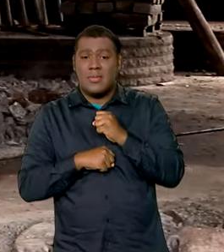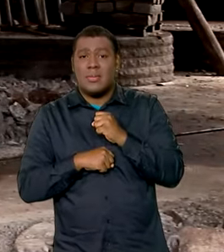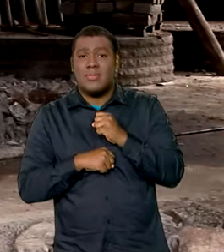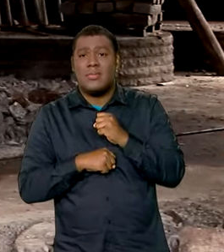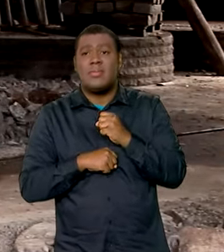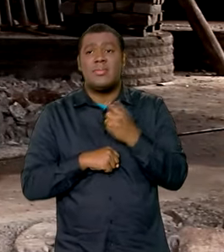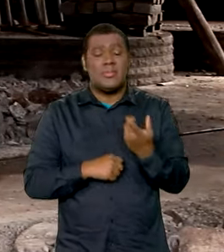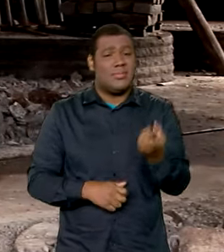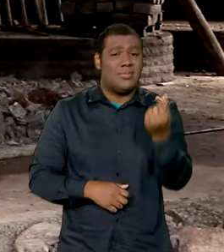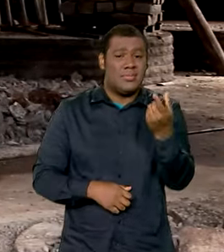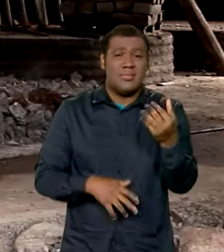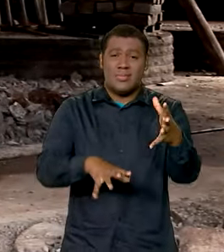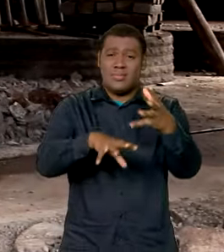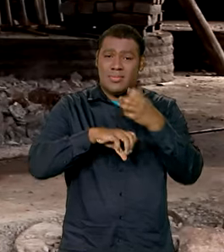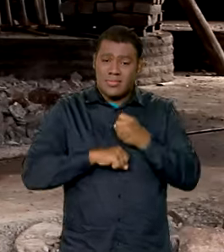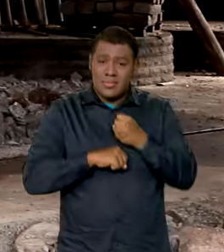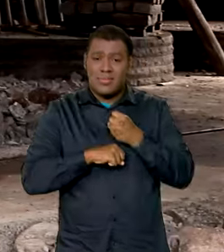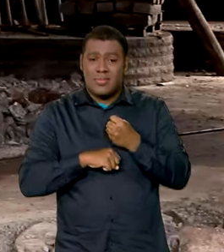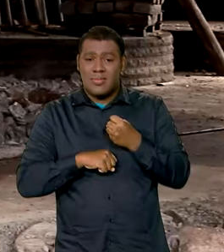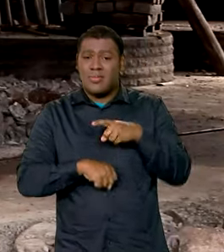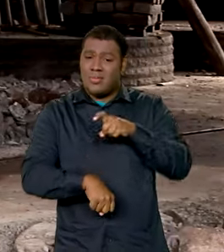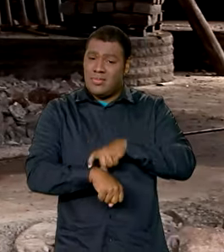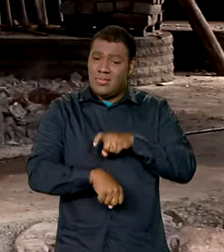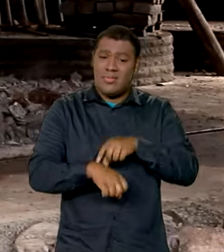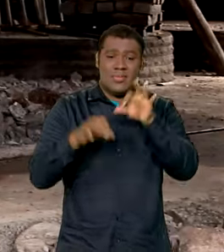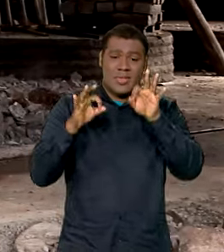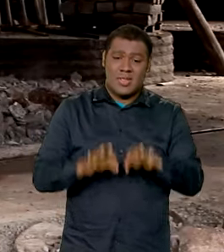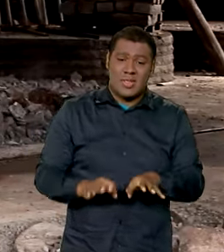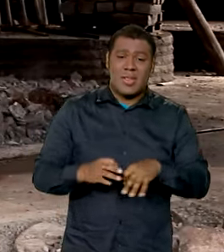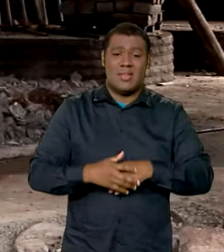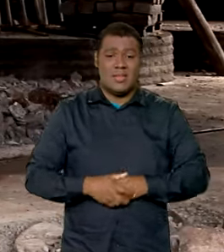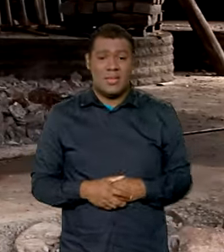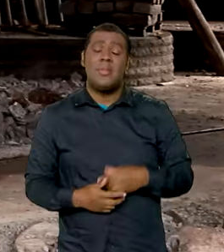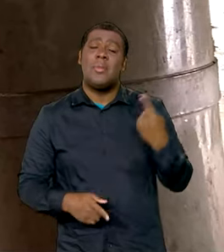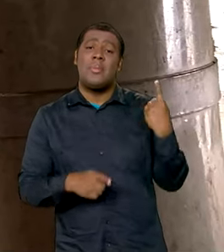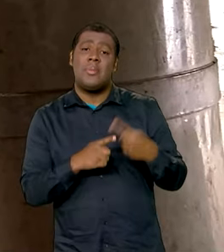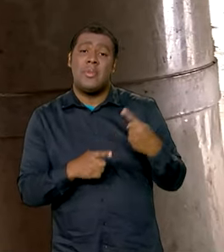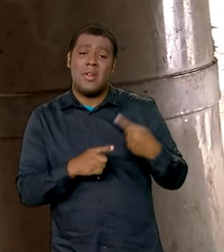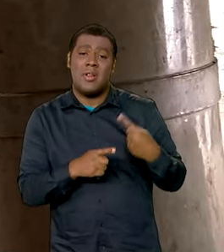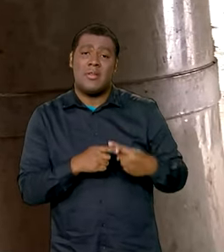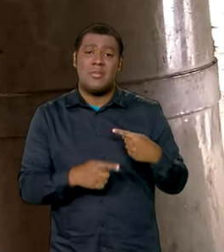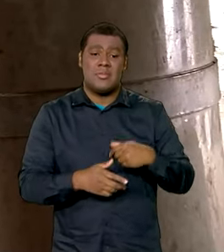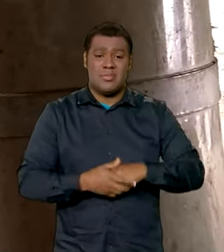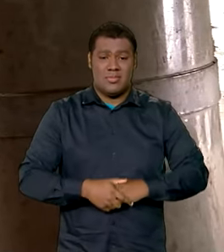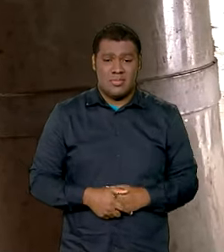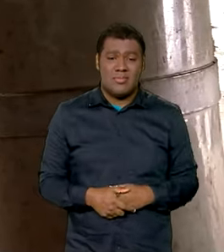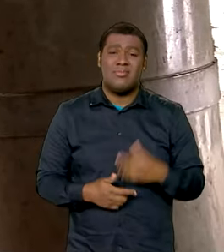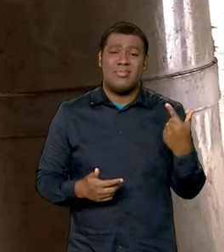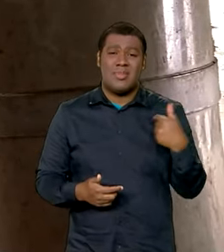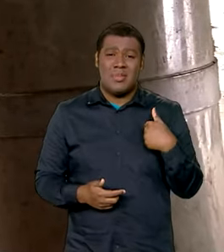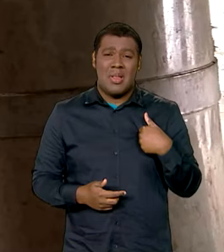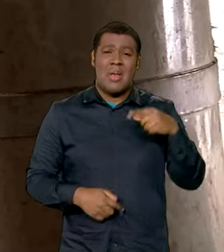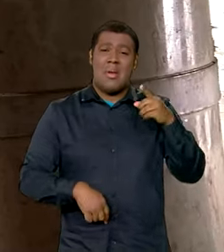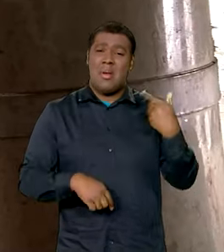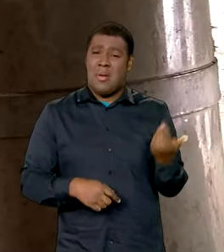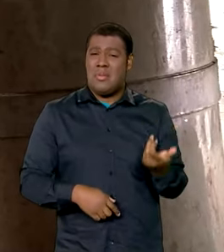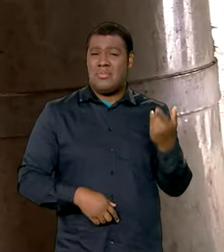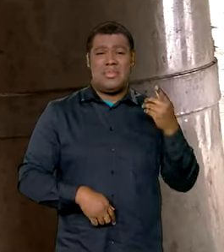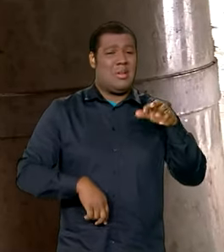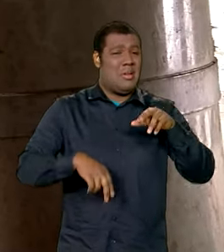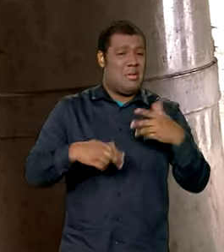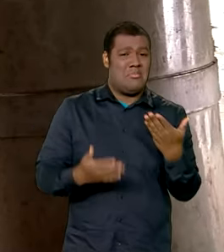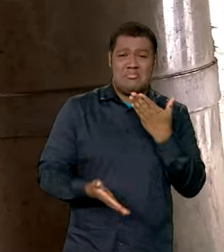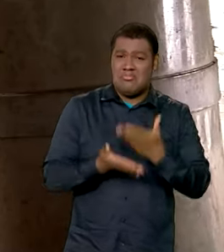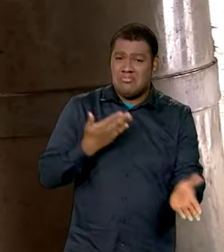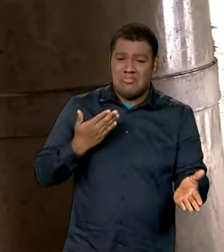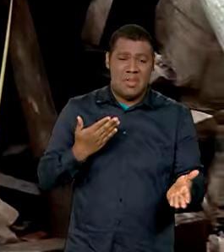que chegou no momento que o caixa desapareceu, porque as demandas foram muitas para recuperar materiais,